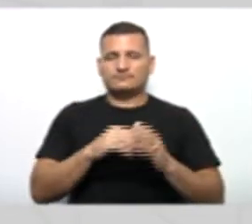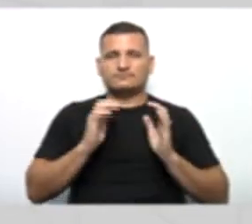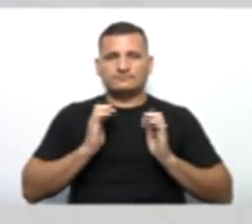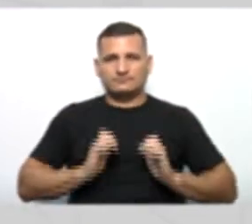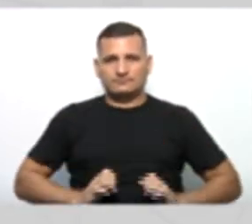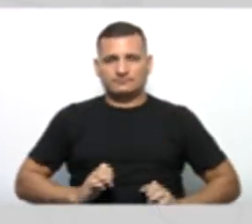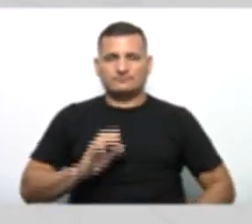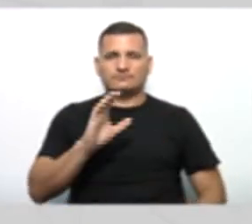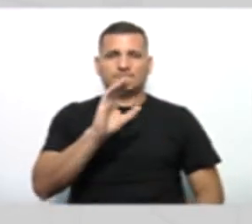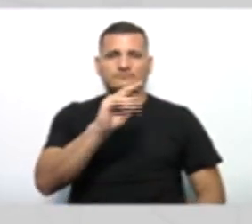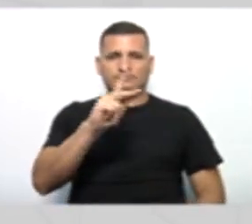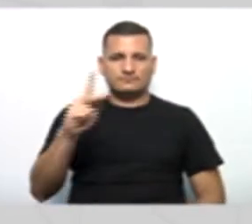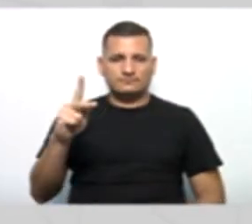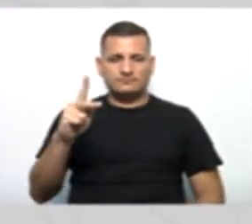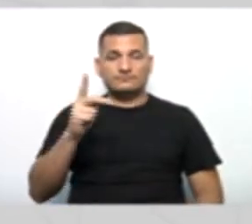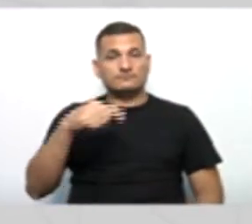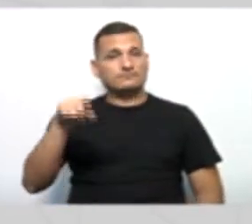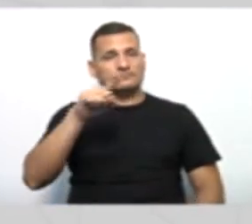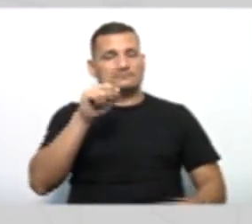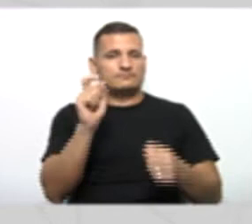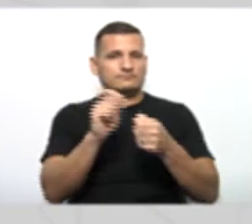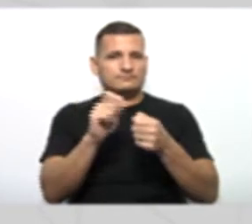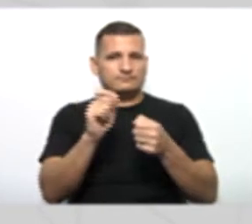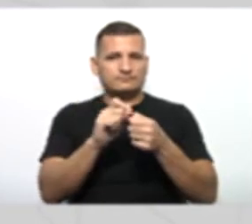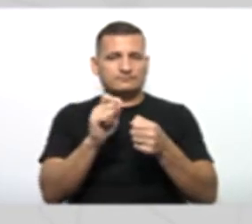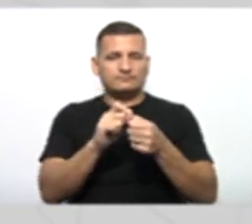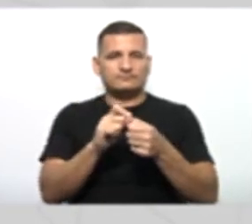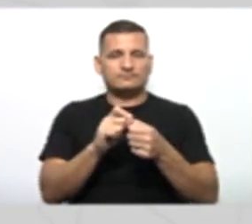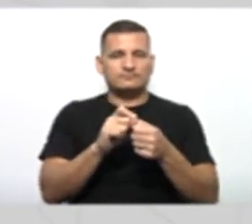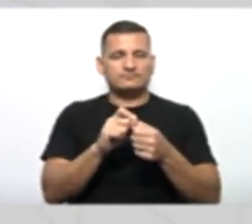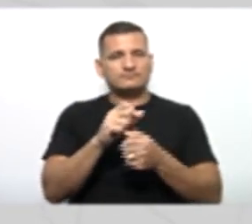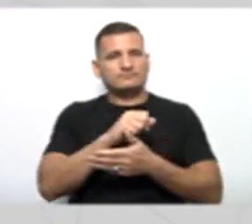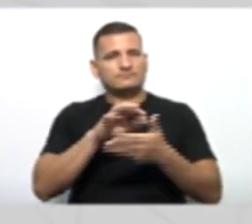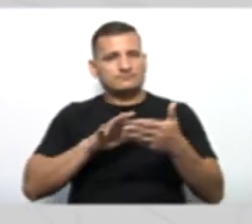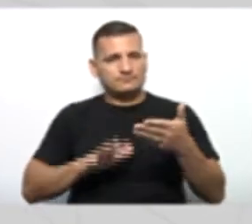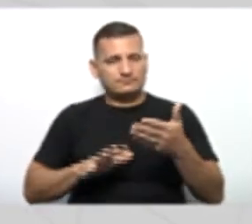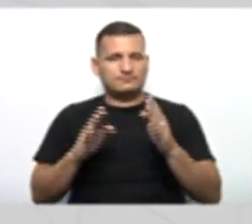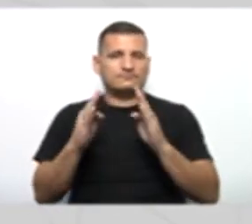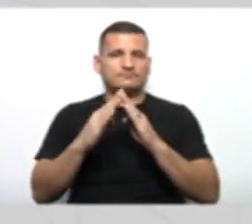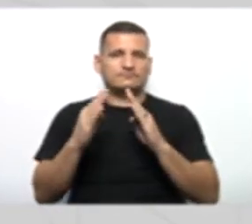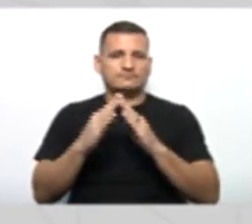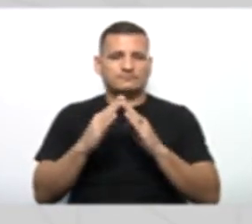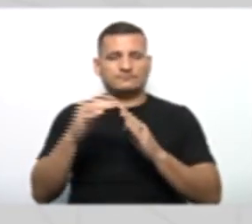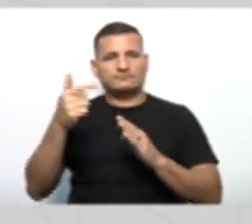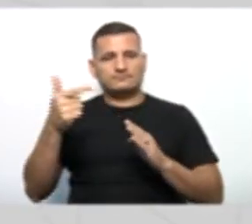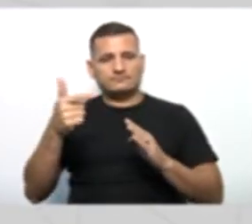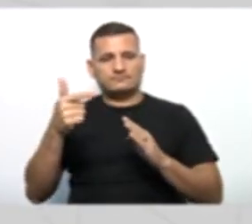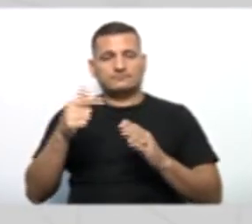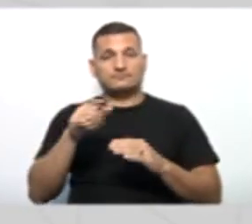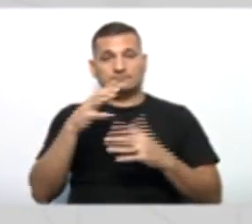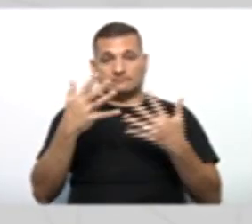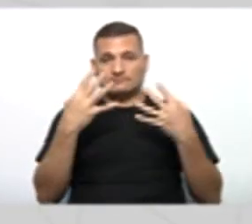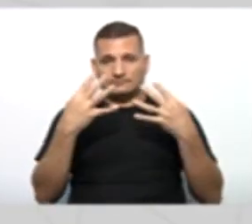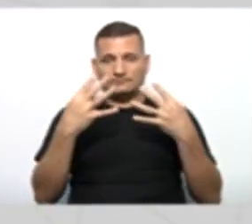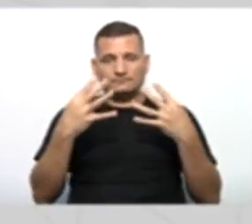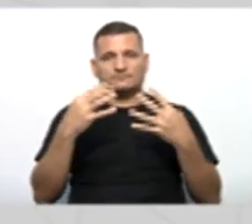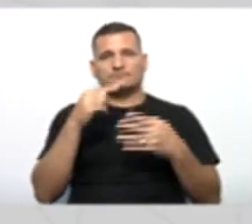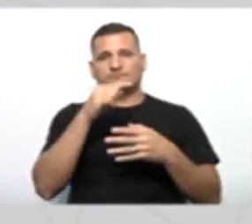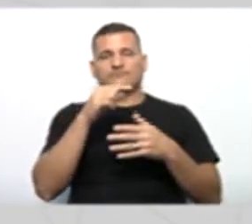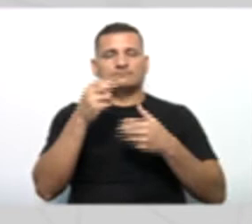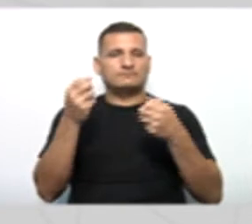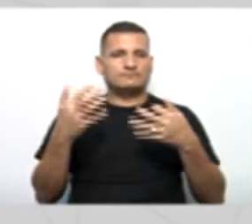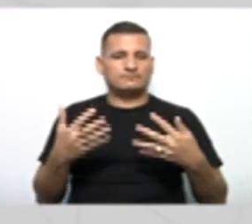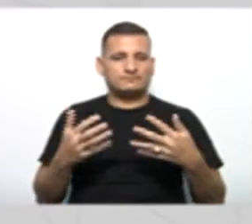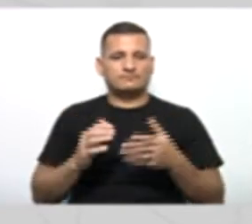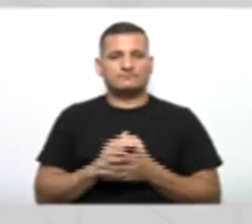ética de uma cooperativa que vocês vão fazer uma atividade de percurso dois fique muito atento a